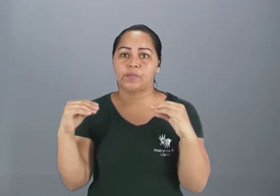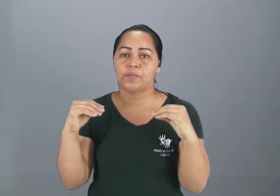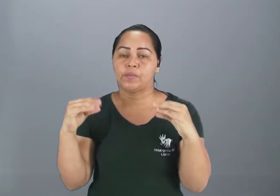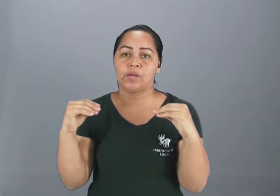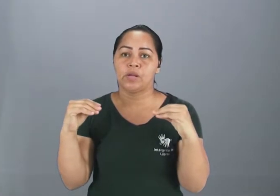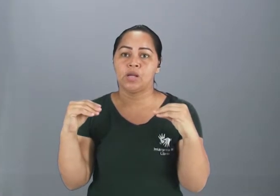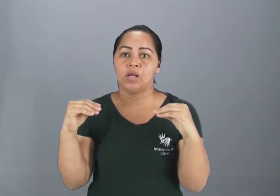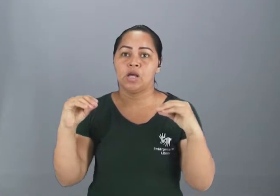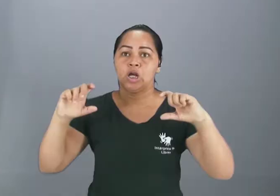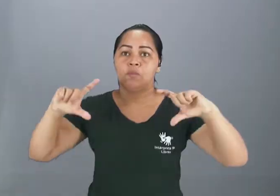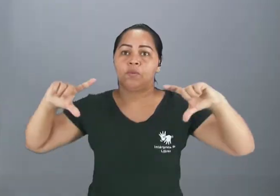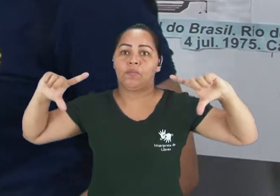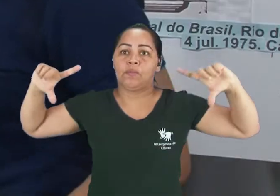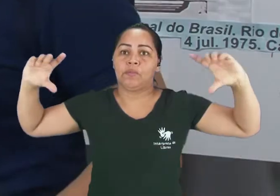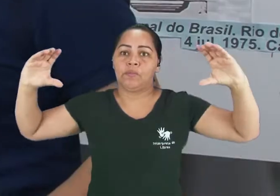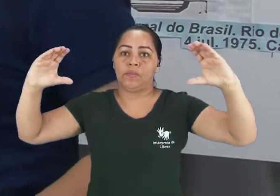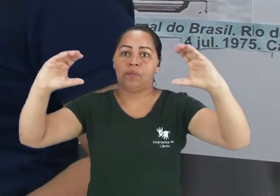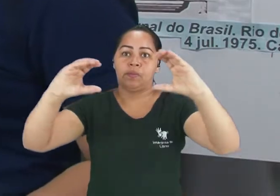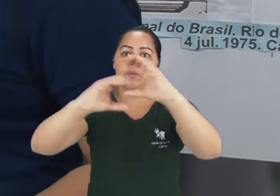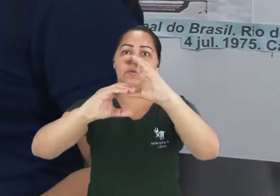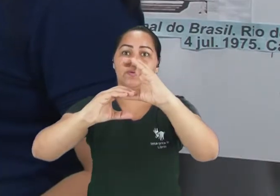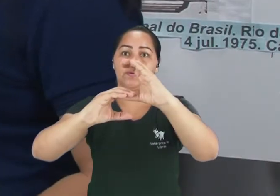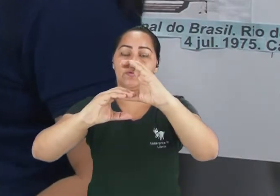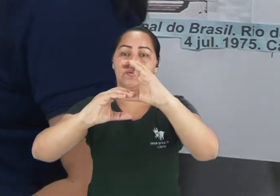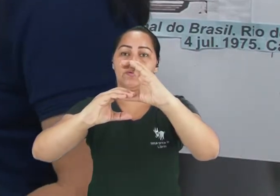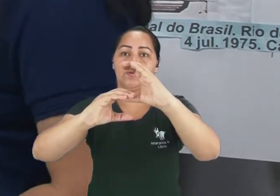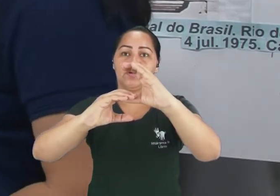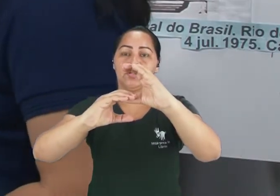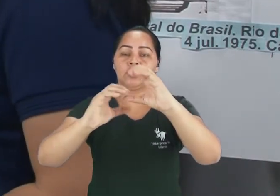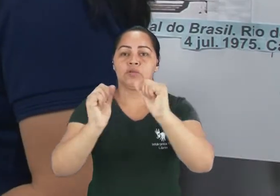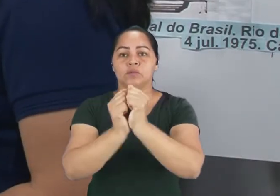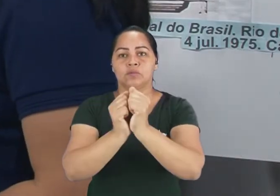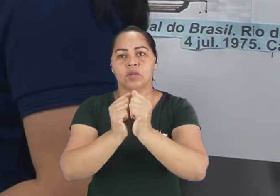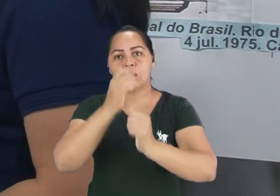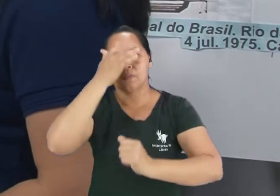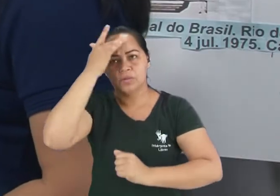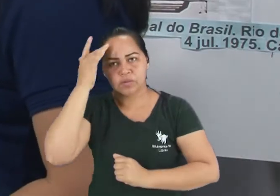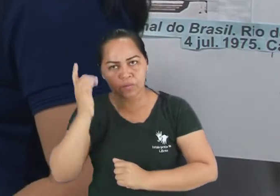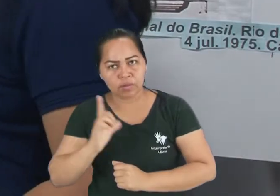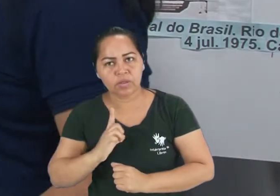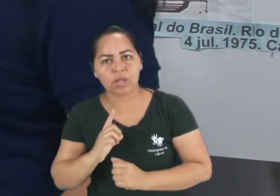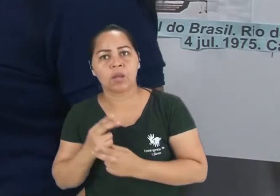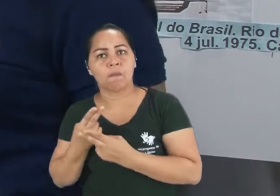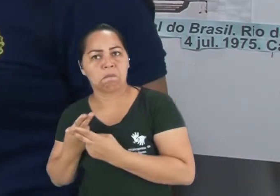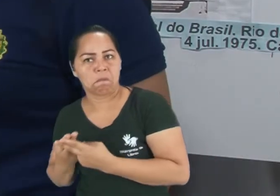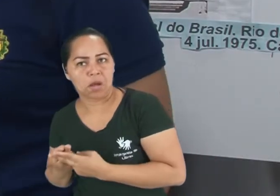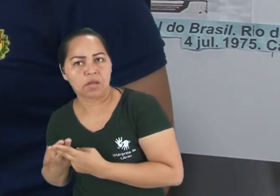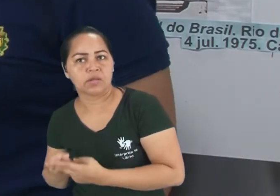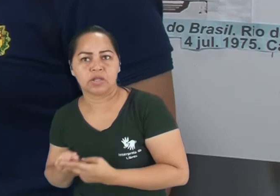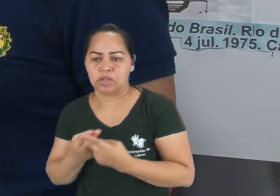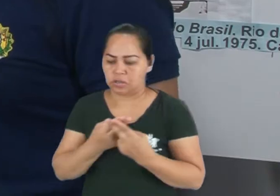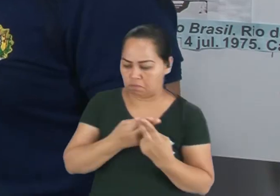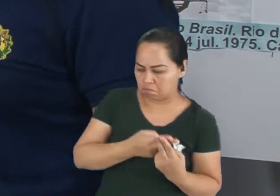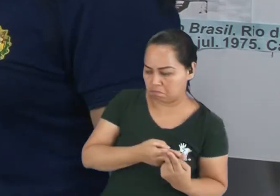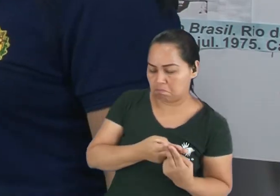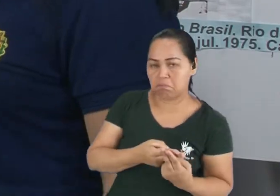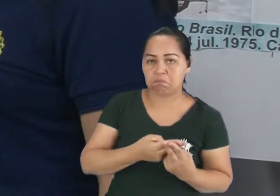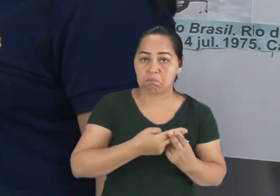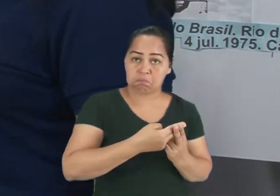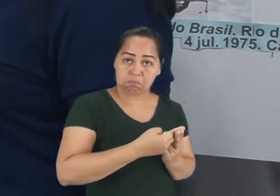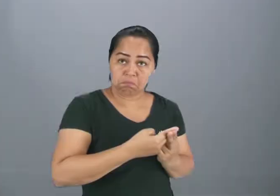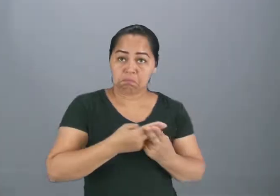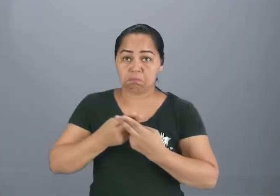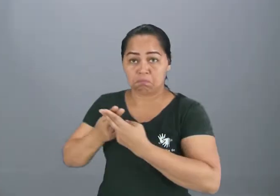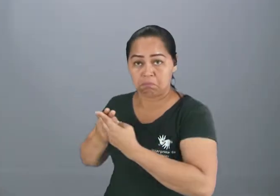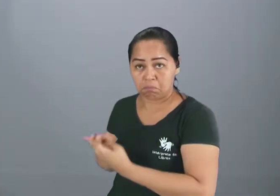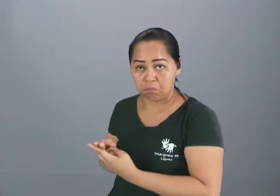ela aconteça, tá? Letra A, que uma pessoa tenha muita paciência com a outra. B, que uma das pessoas